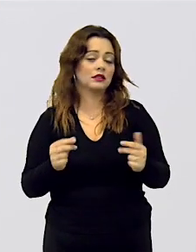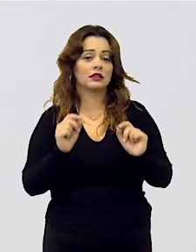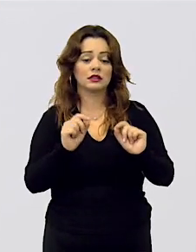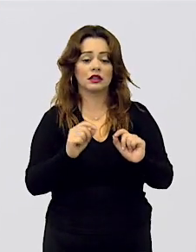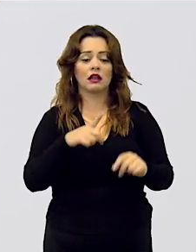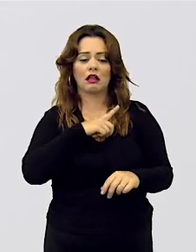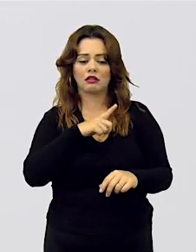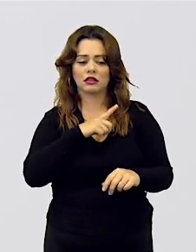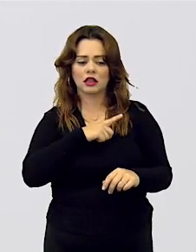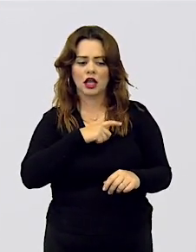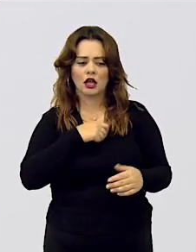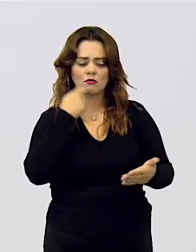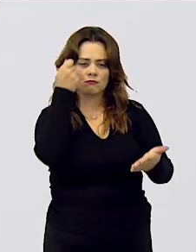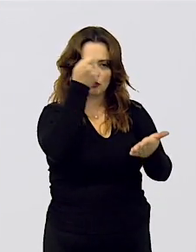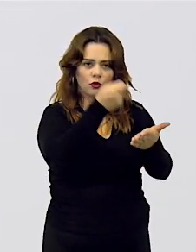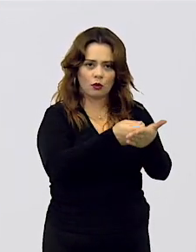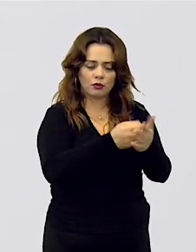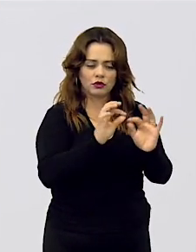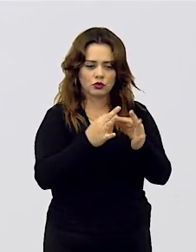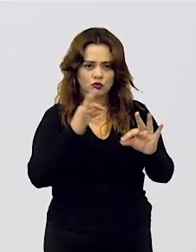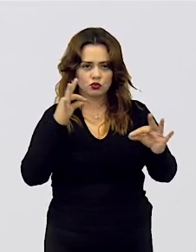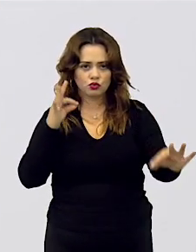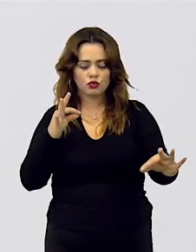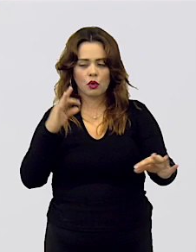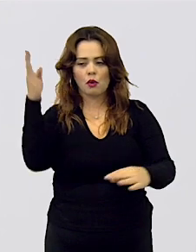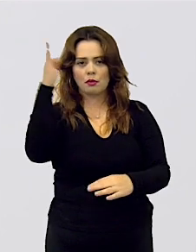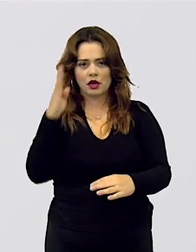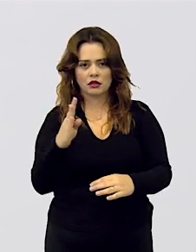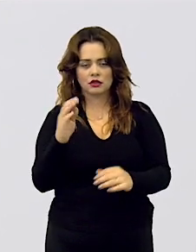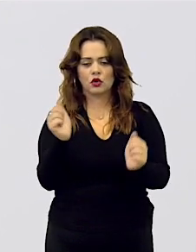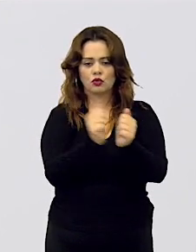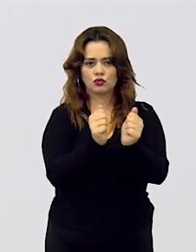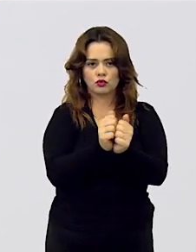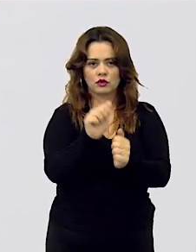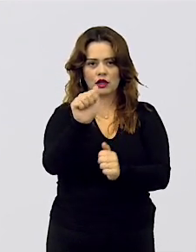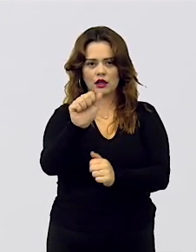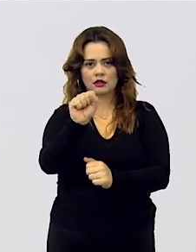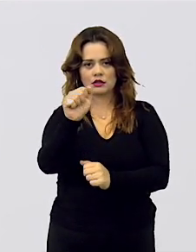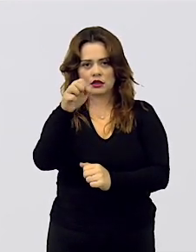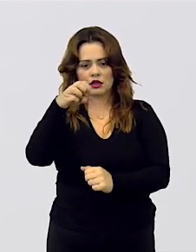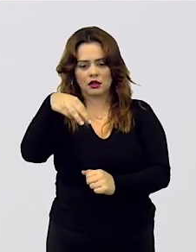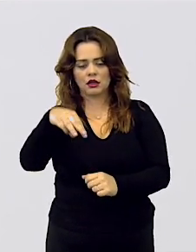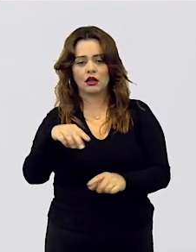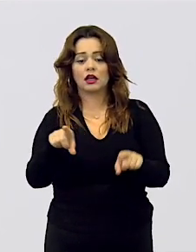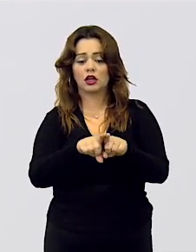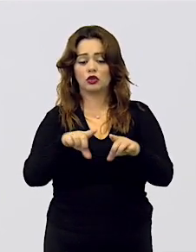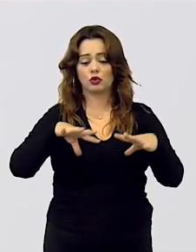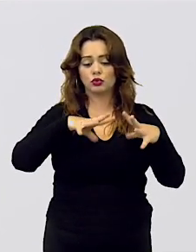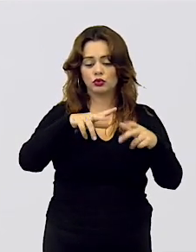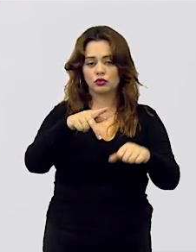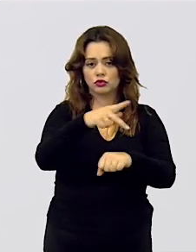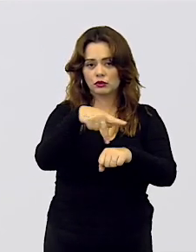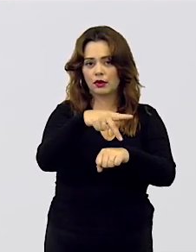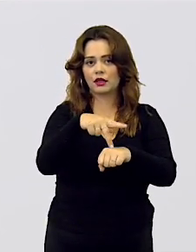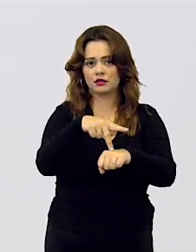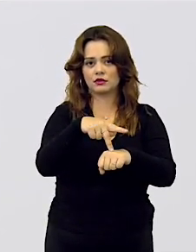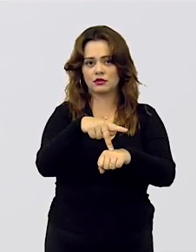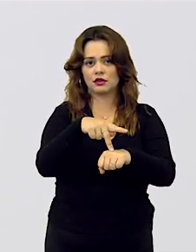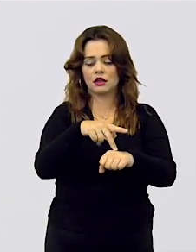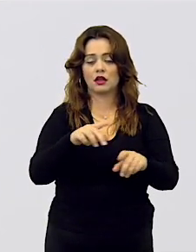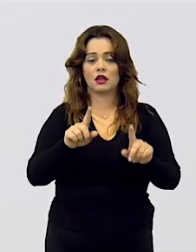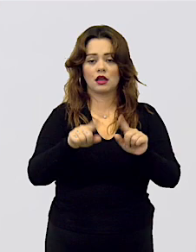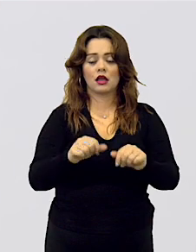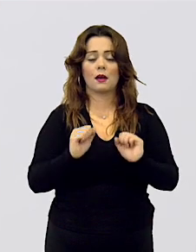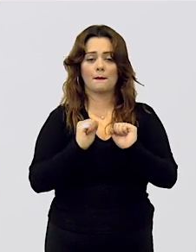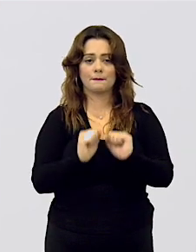compromisso de longo prazo que tenho no Brasil com o asian com seus países membros de forma tornar os nossos povos